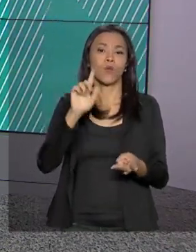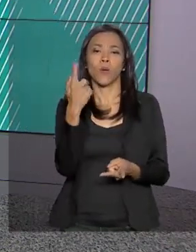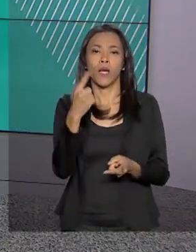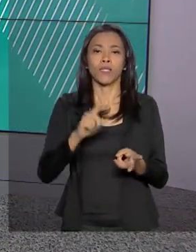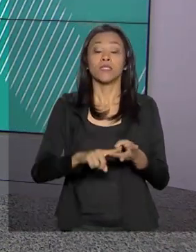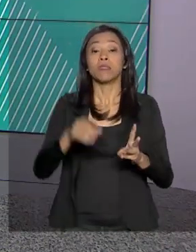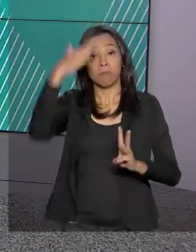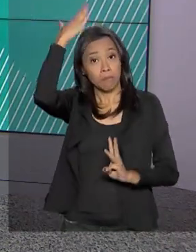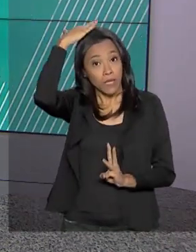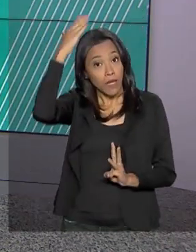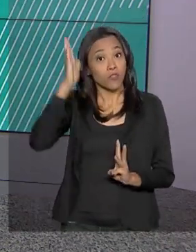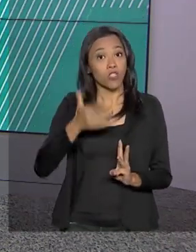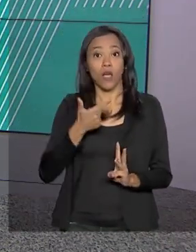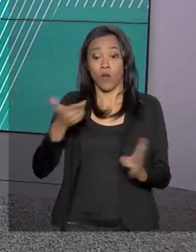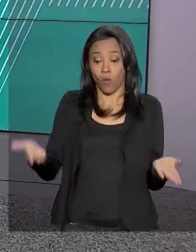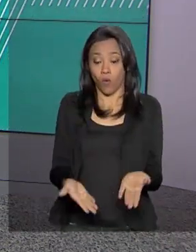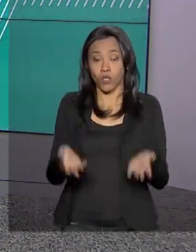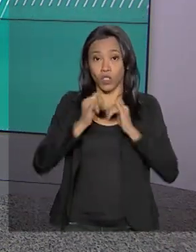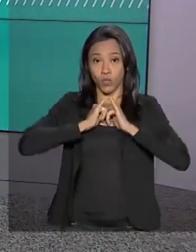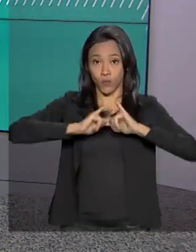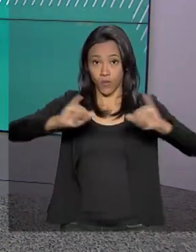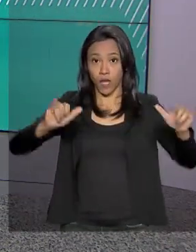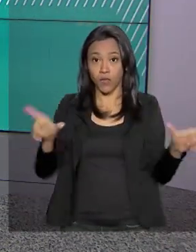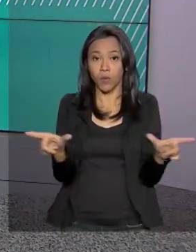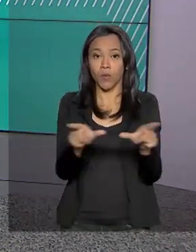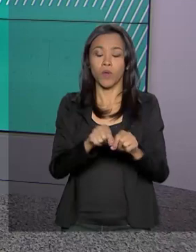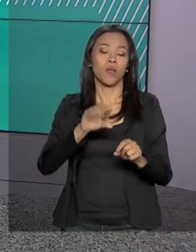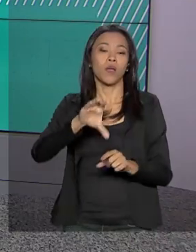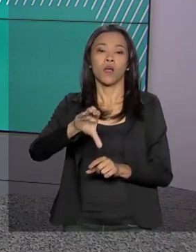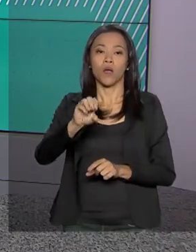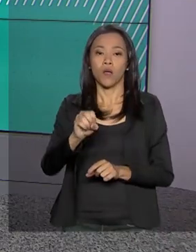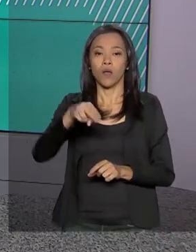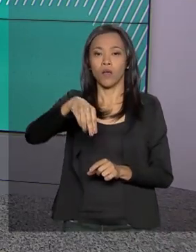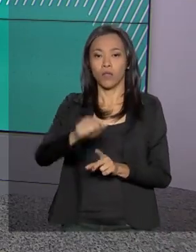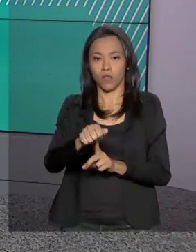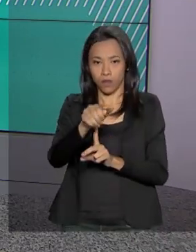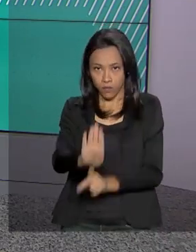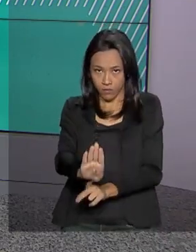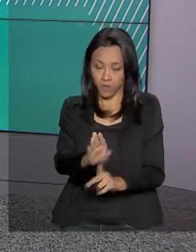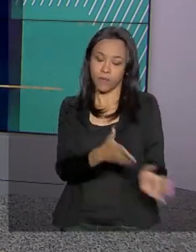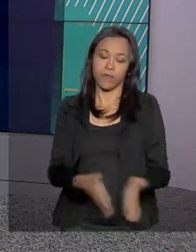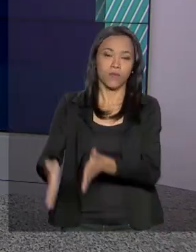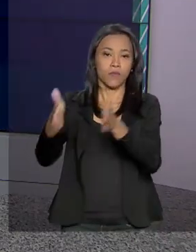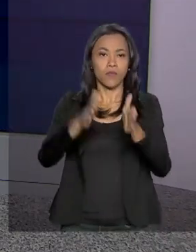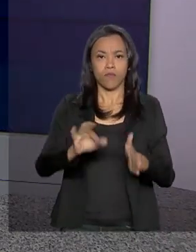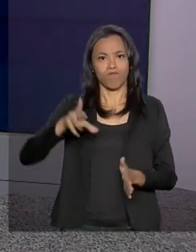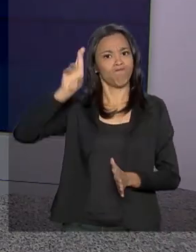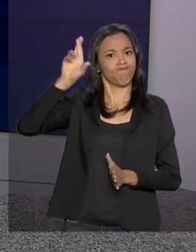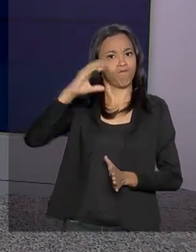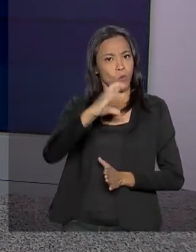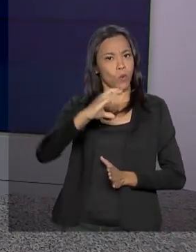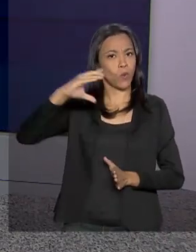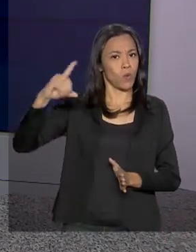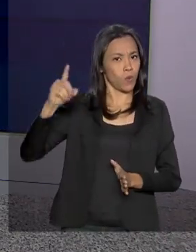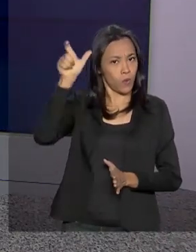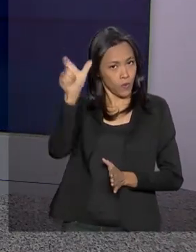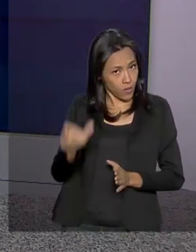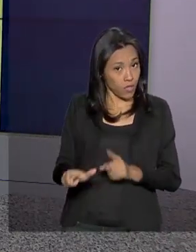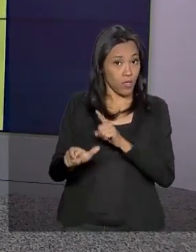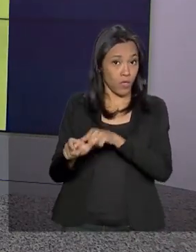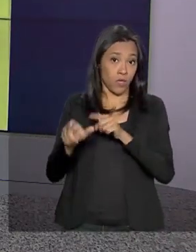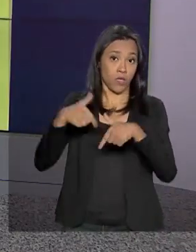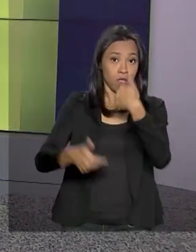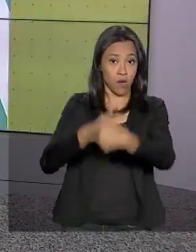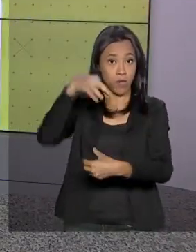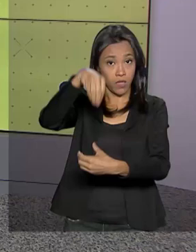Os dados foram divulgados hoje pela Conab, a Companhia Nacional de Abastecimento. O coordenador de Agroenergia do Ministério da